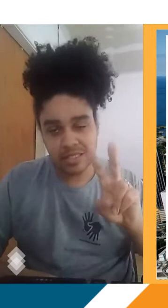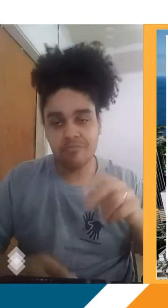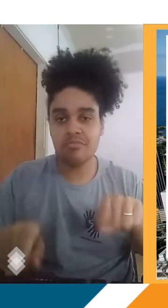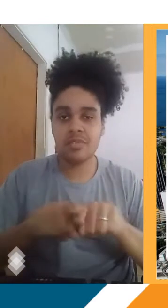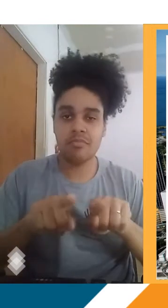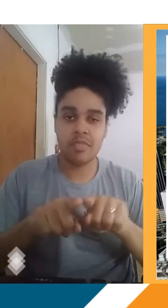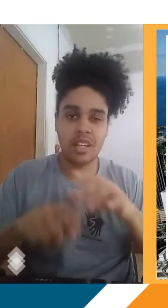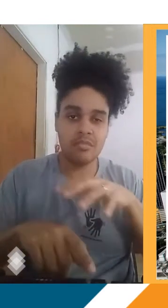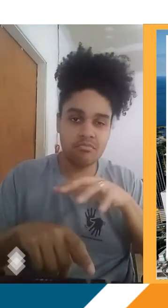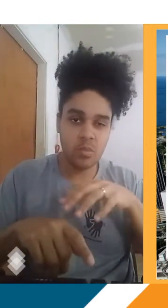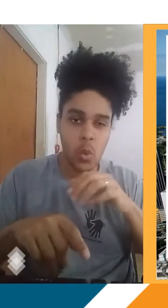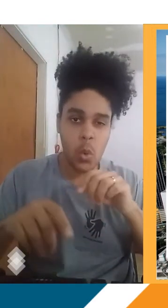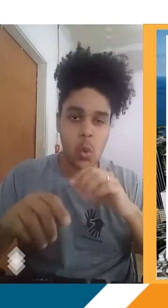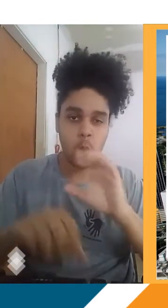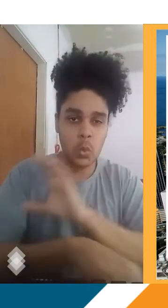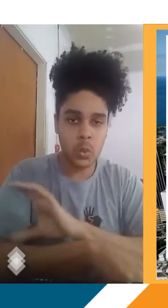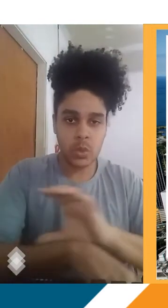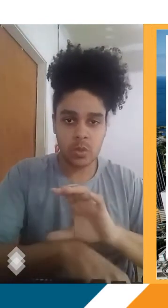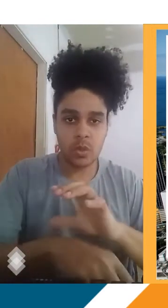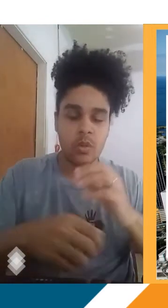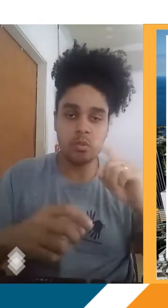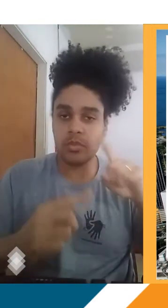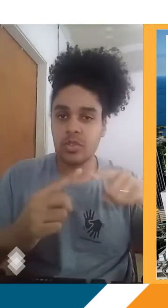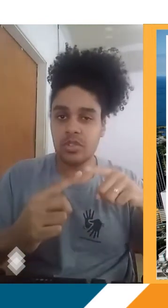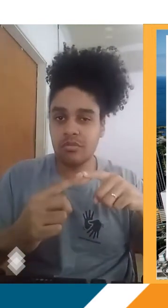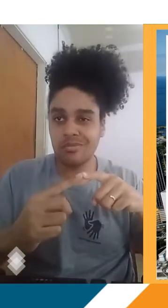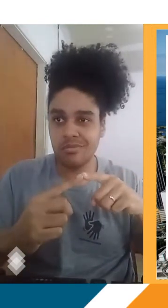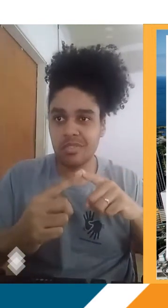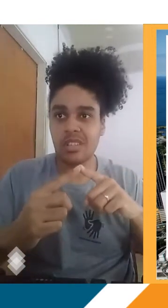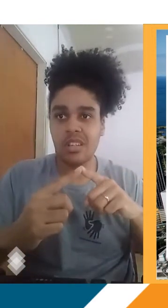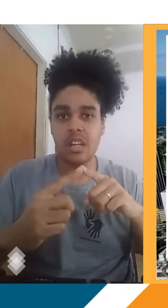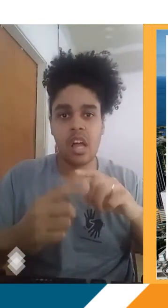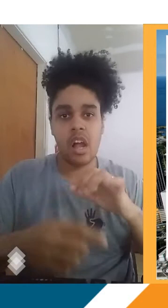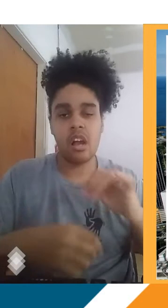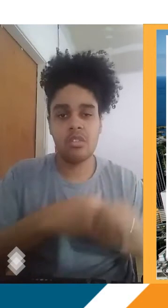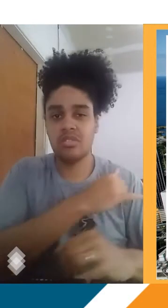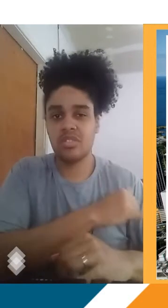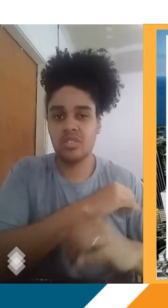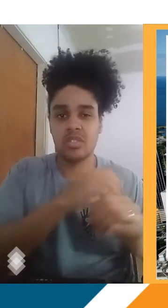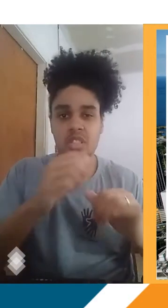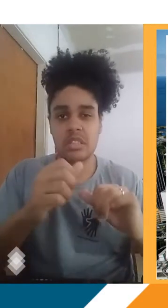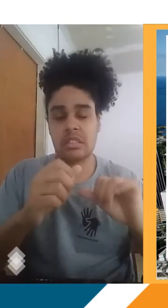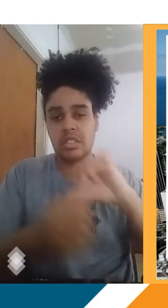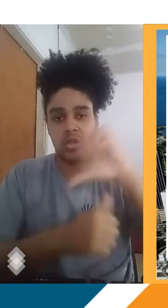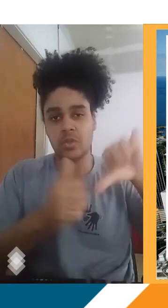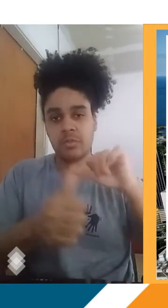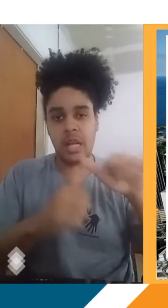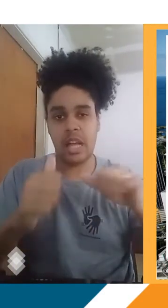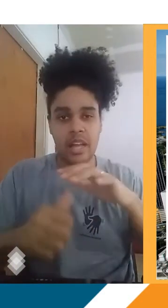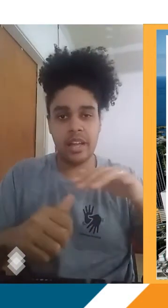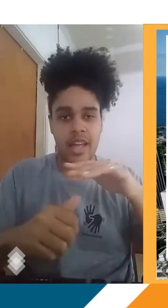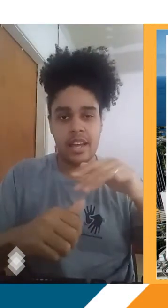ampliação física da cidade com aterramento, com o intuito de transformar a cidade do Rio de Janeiro um caráter civilizado, a Paris